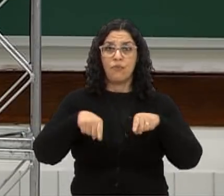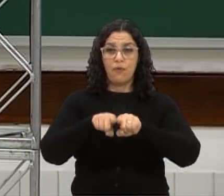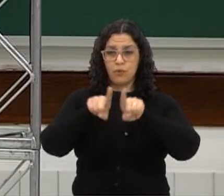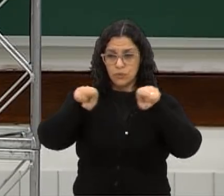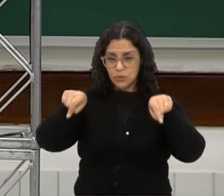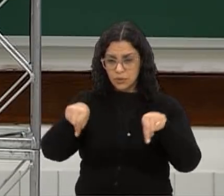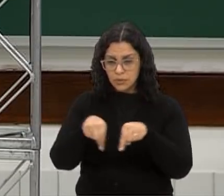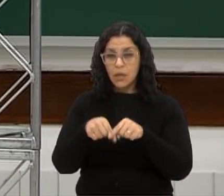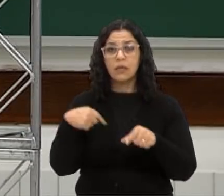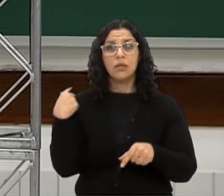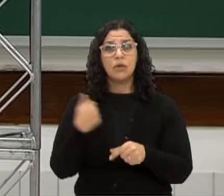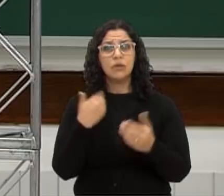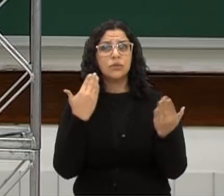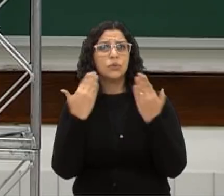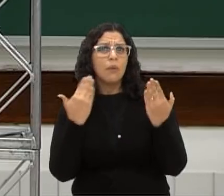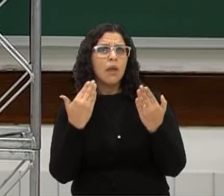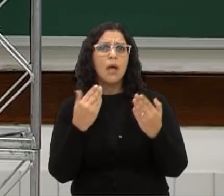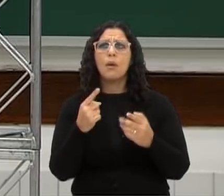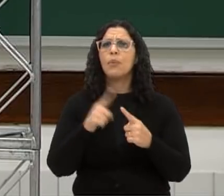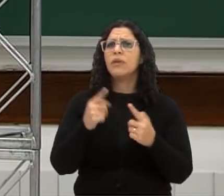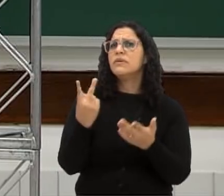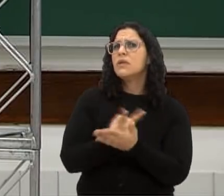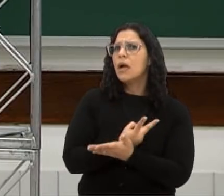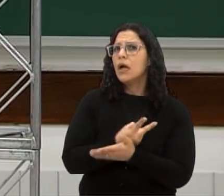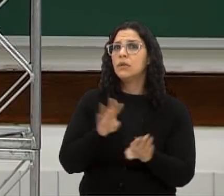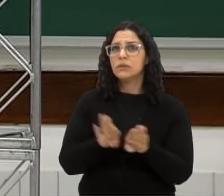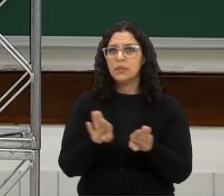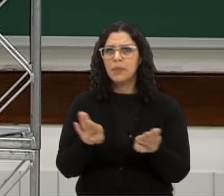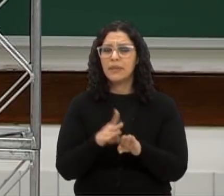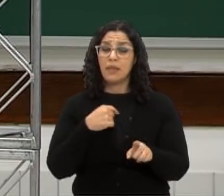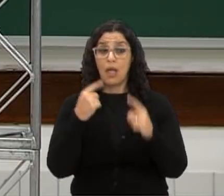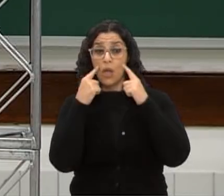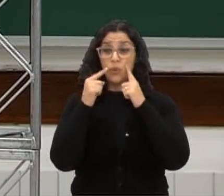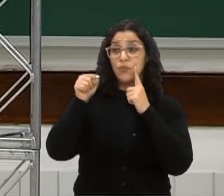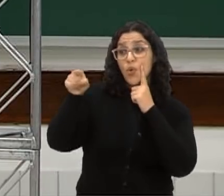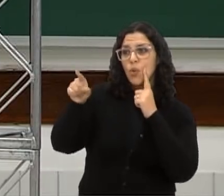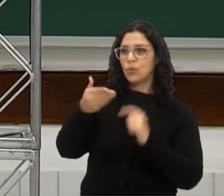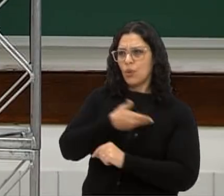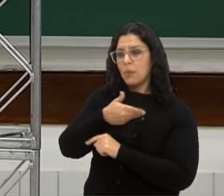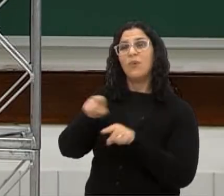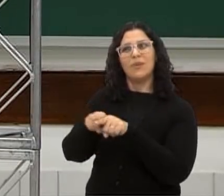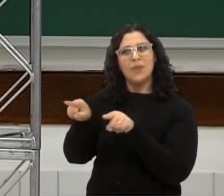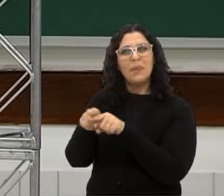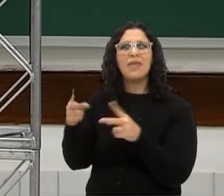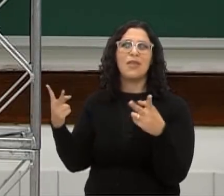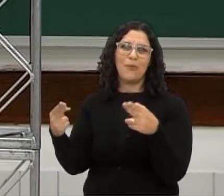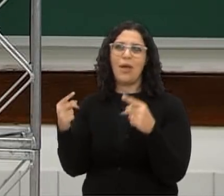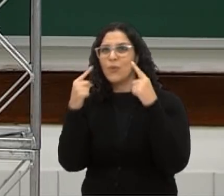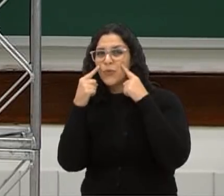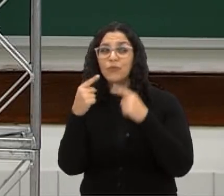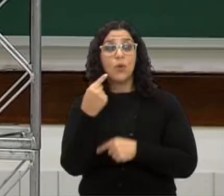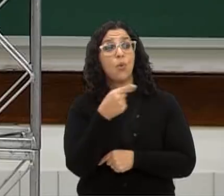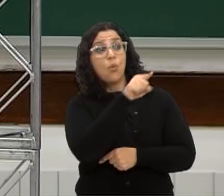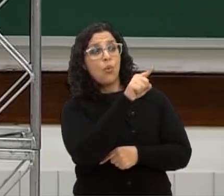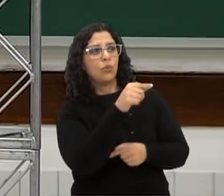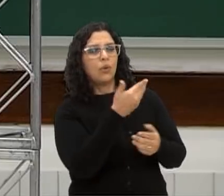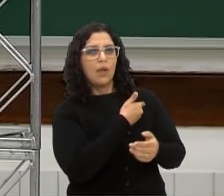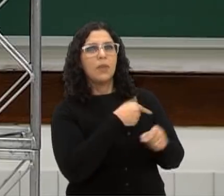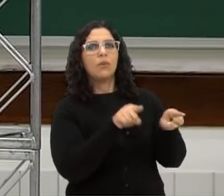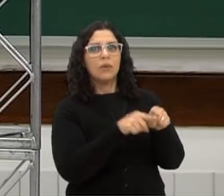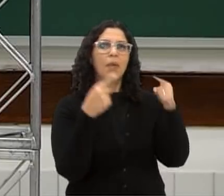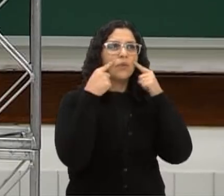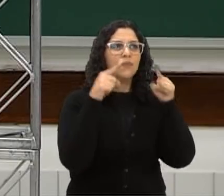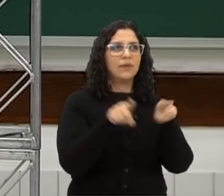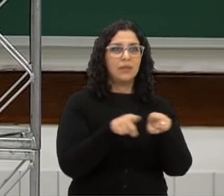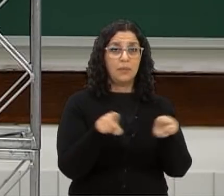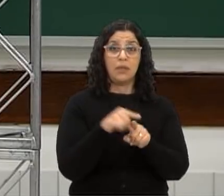gente comparar as questões e ver por que você errou. Então, às vezes a sua dúvida é a dúvida do seu colega lá do fundo, do seu colega lá do meio da sala. Então,